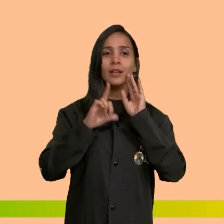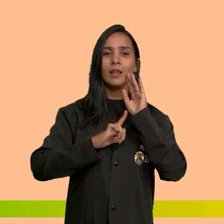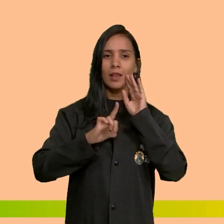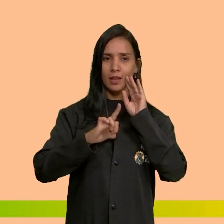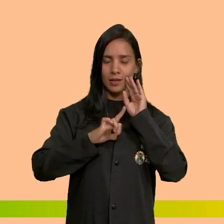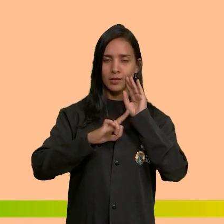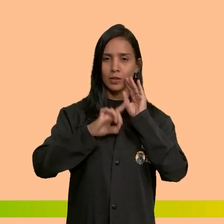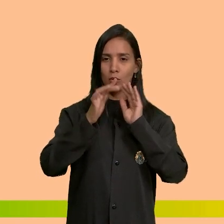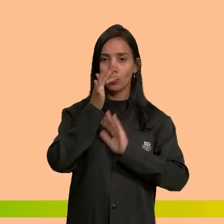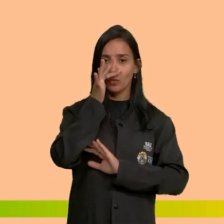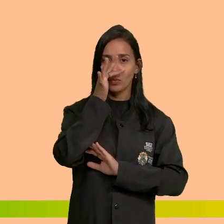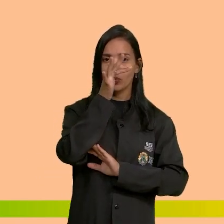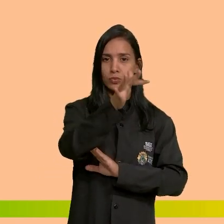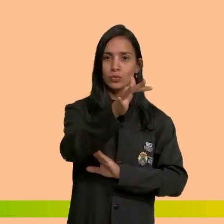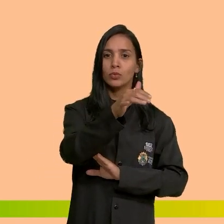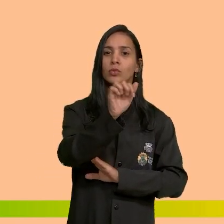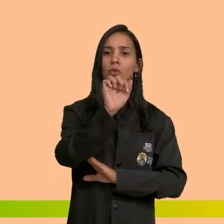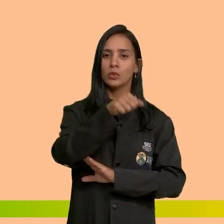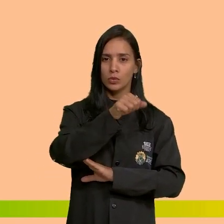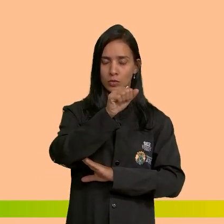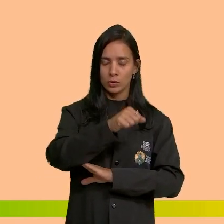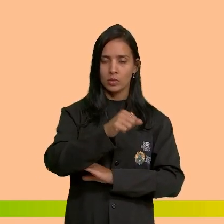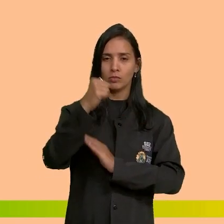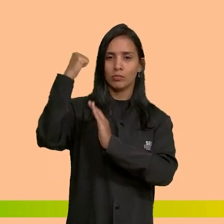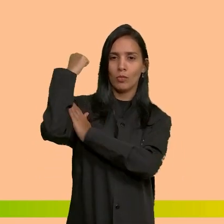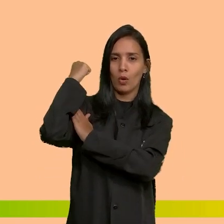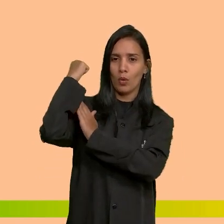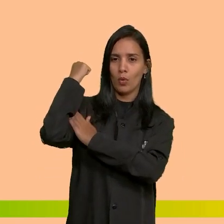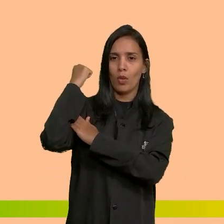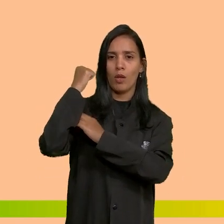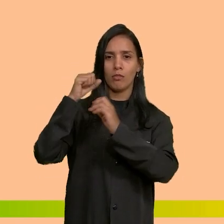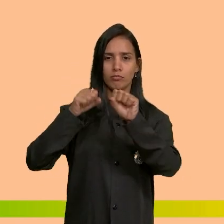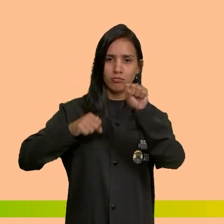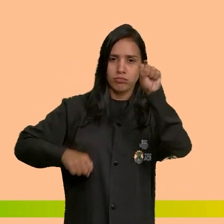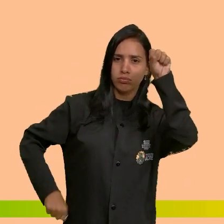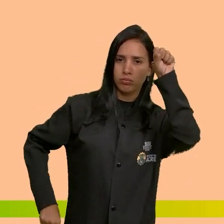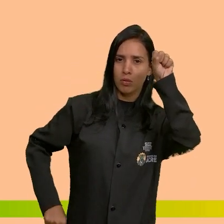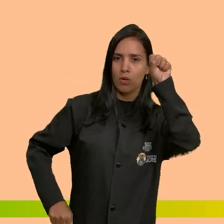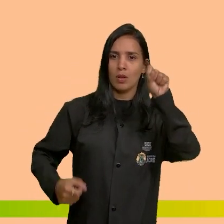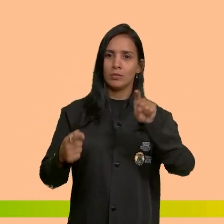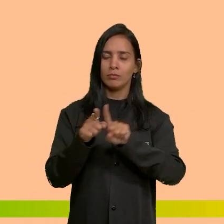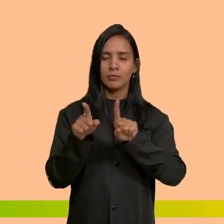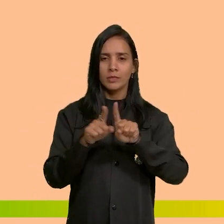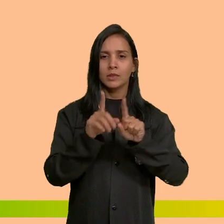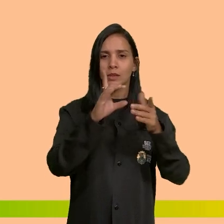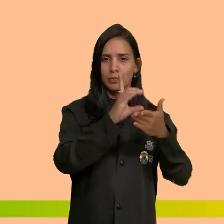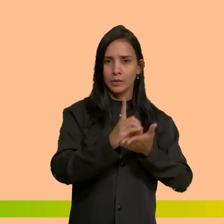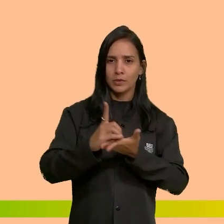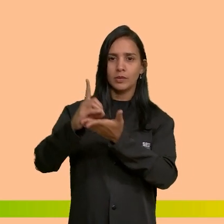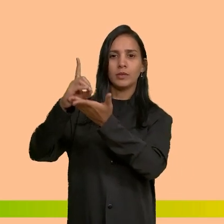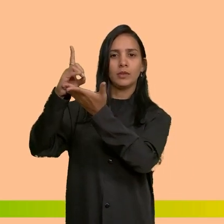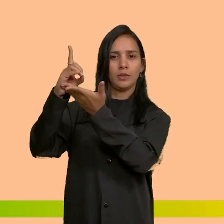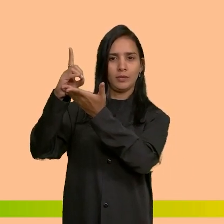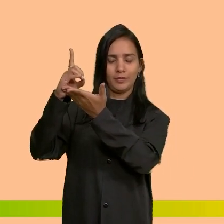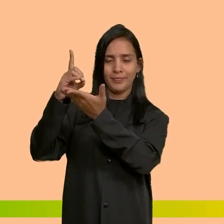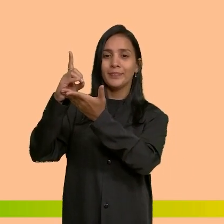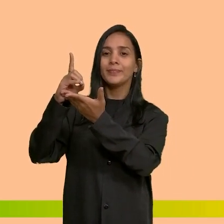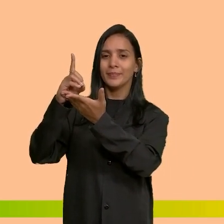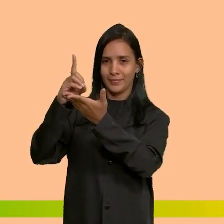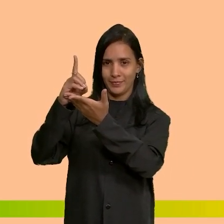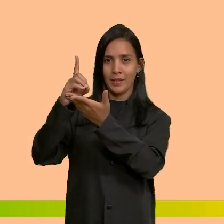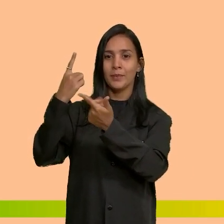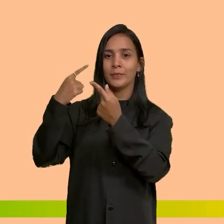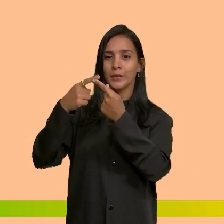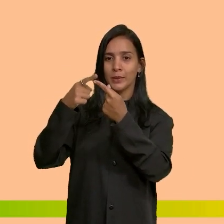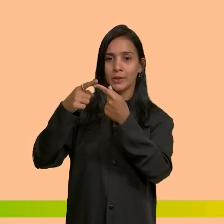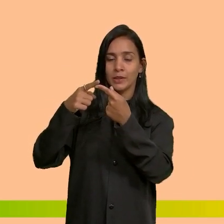central ali do herói e dos deuses, né? Então, existe ali quem define esse destino